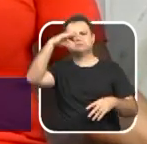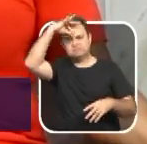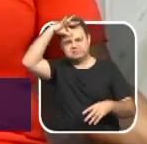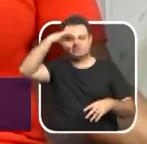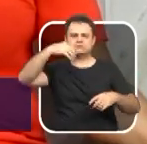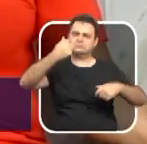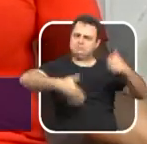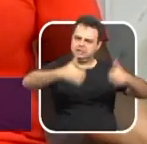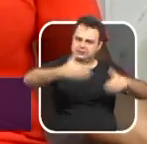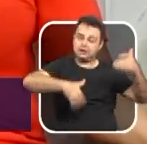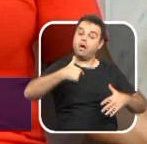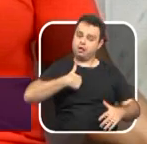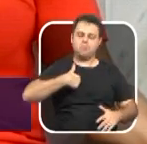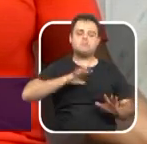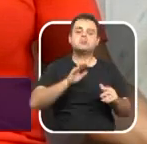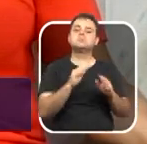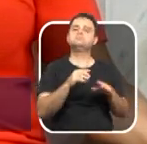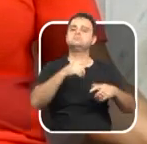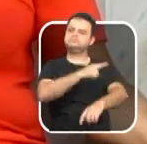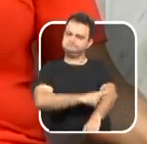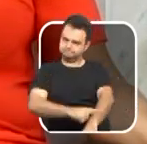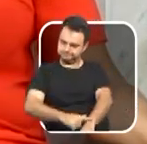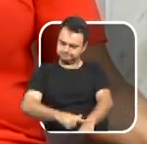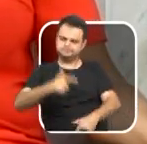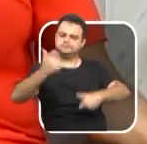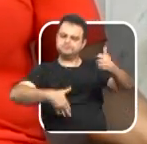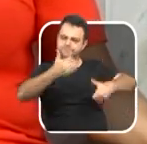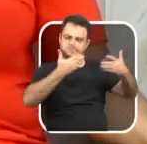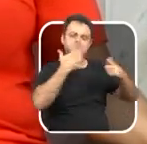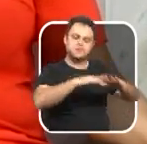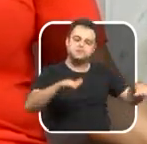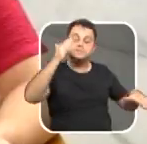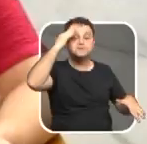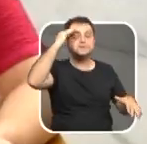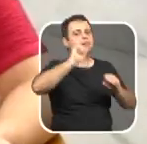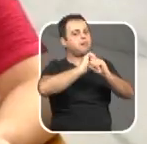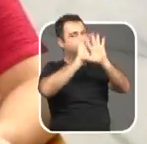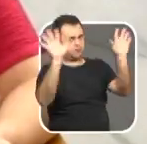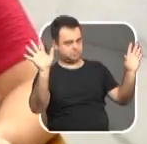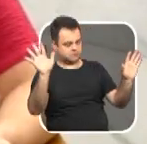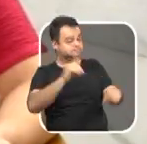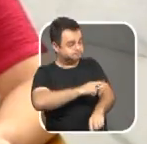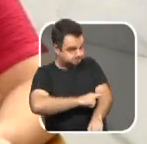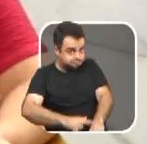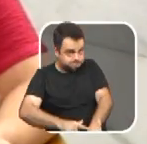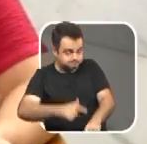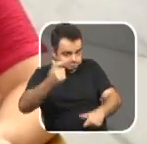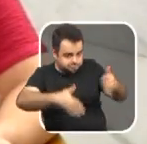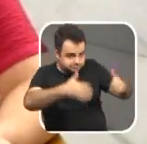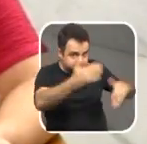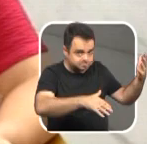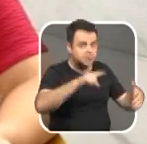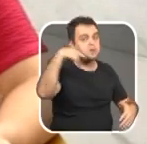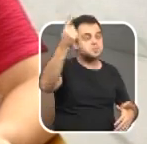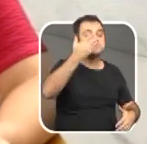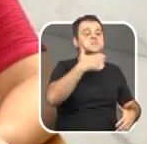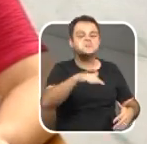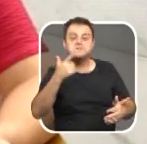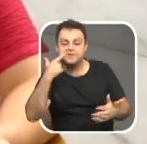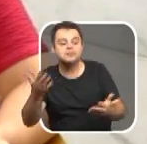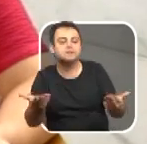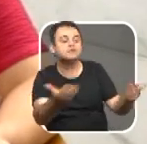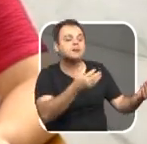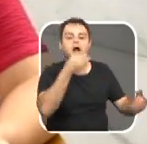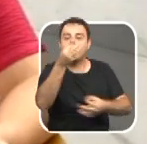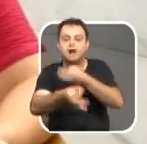entende, né? Que depois eu pego depoimentos das crianças. E é importante ressaltar que o município tem uma estrutura para atender tanto